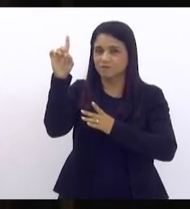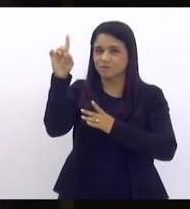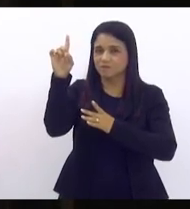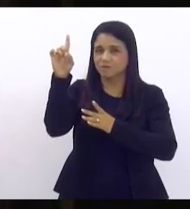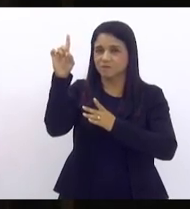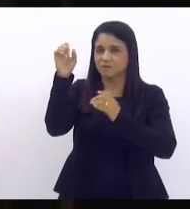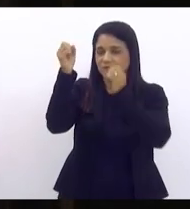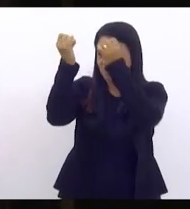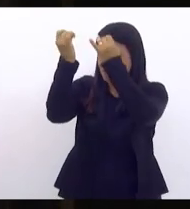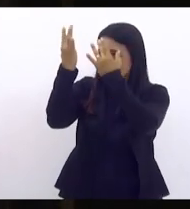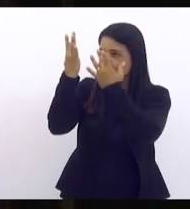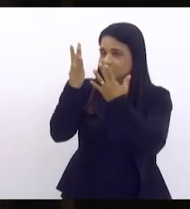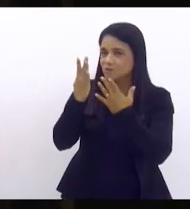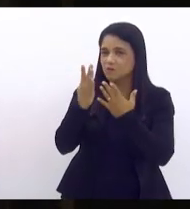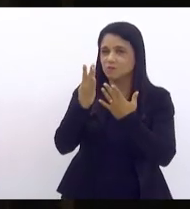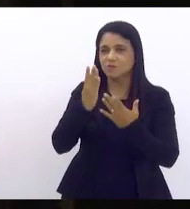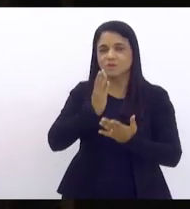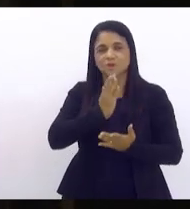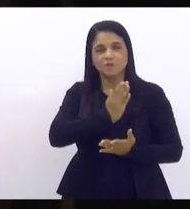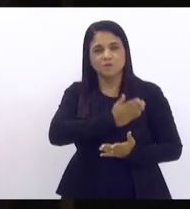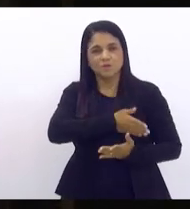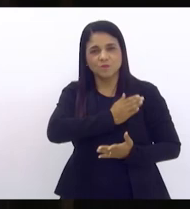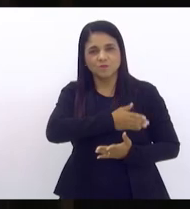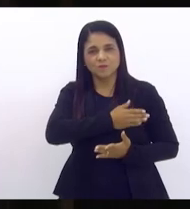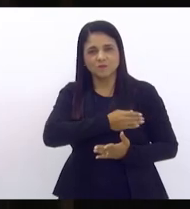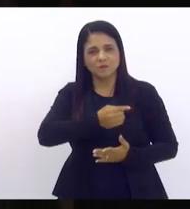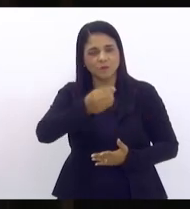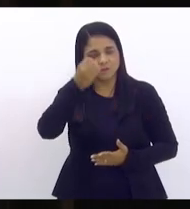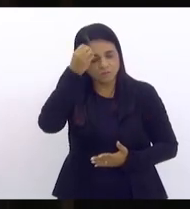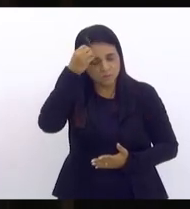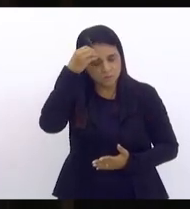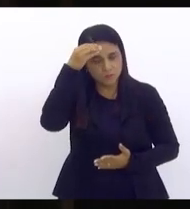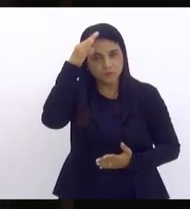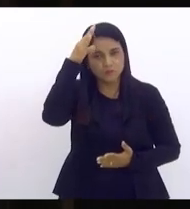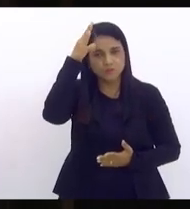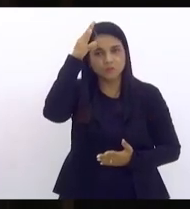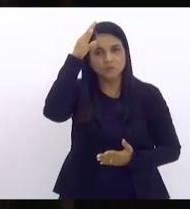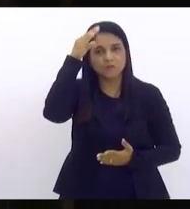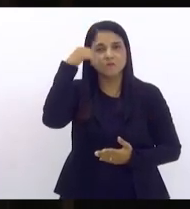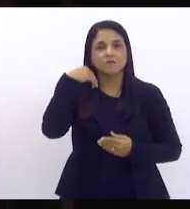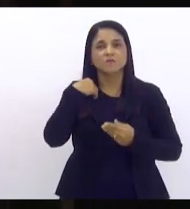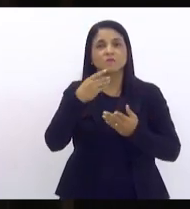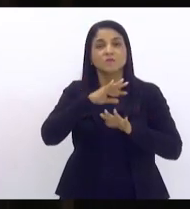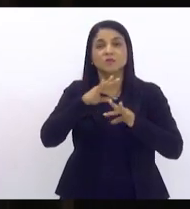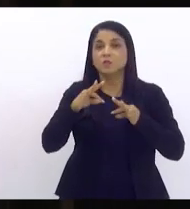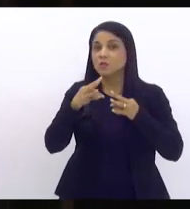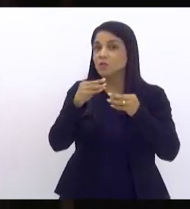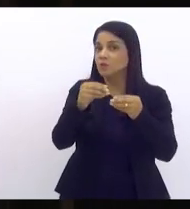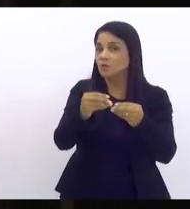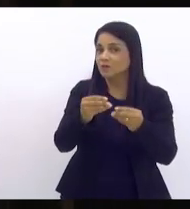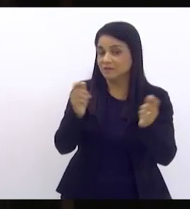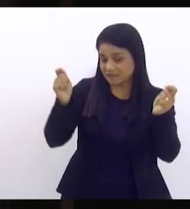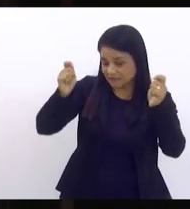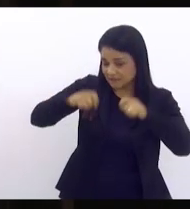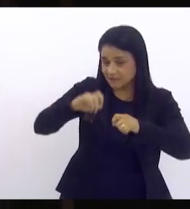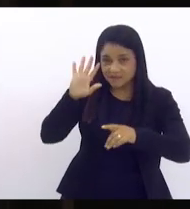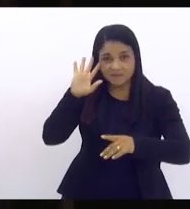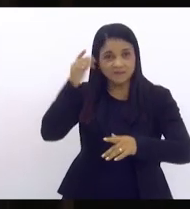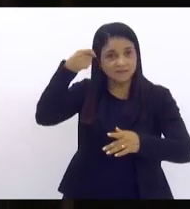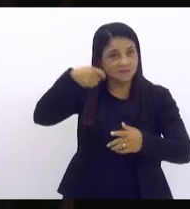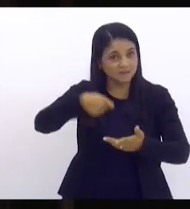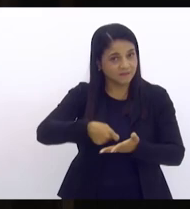ilumina nossos corações e mentes, para que todas as nossas decisões,